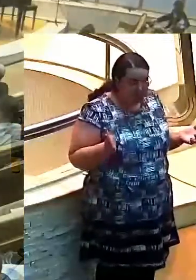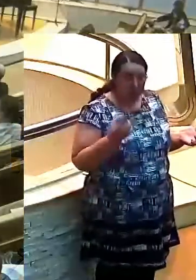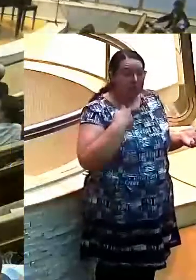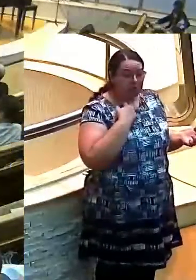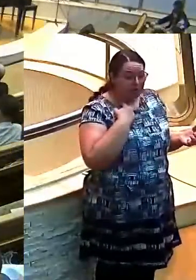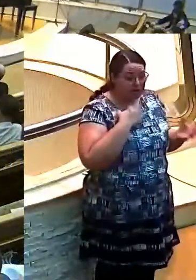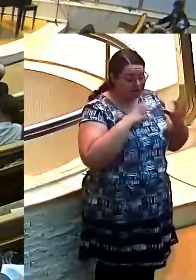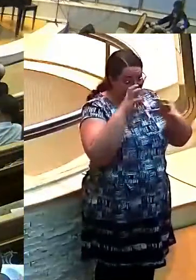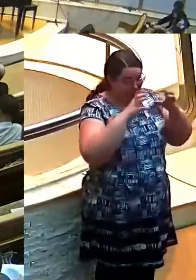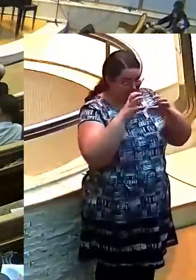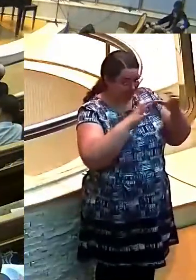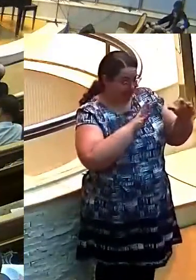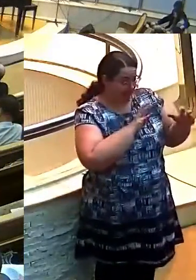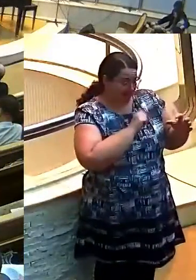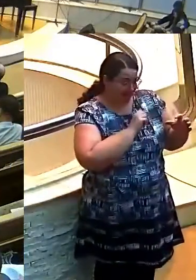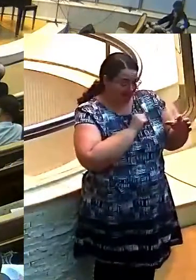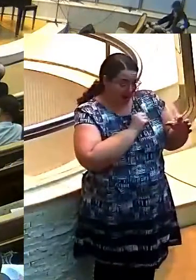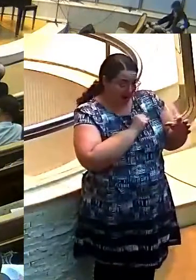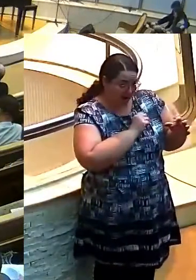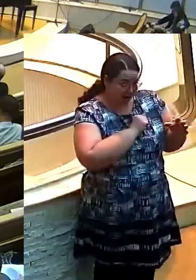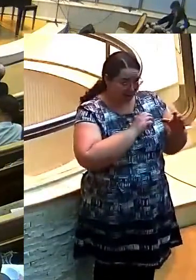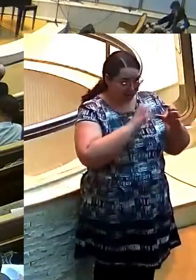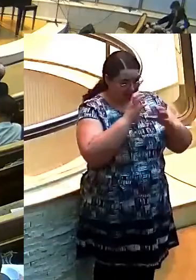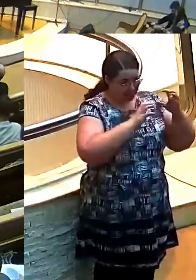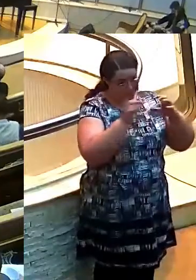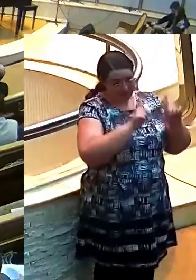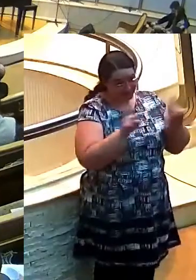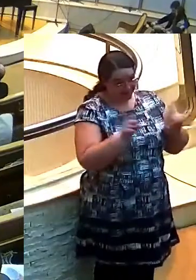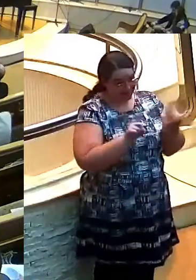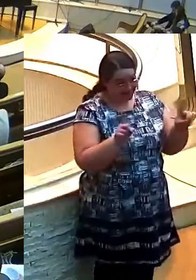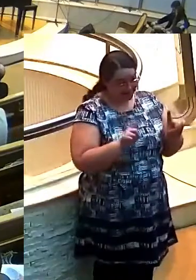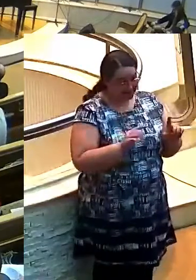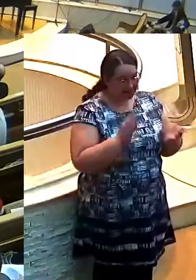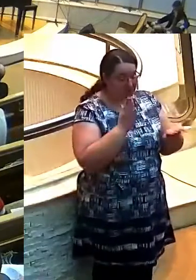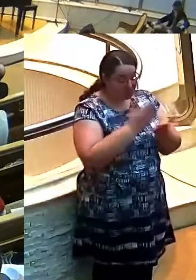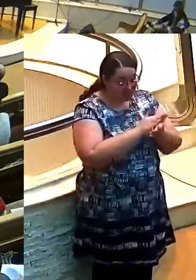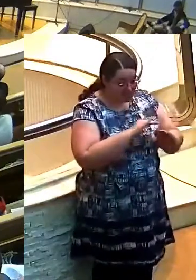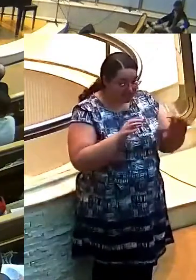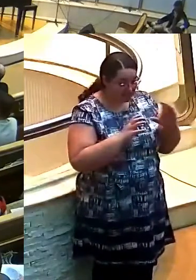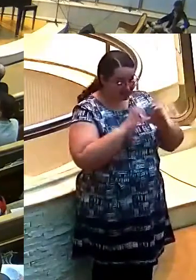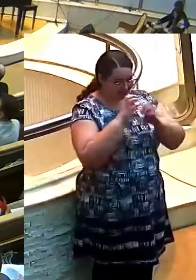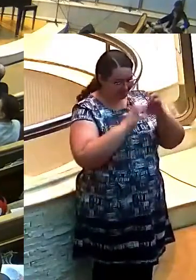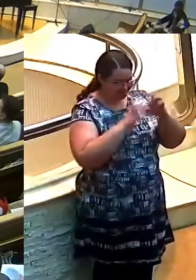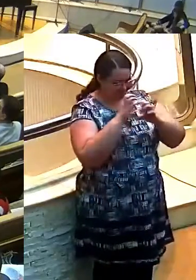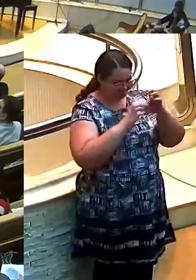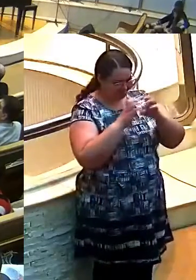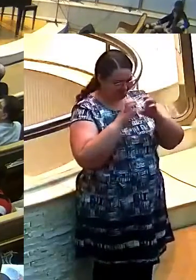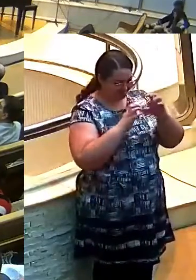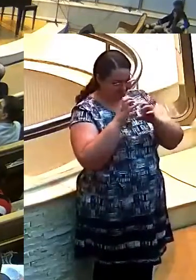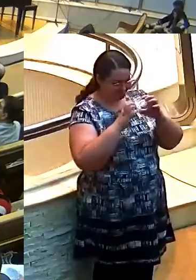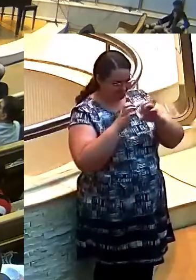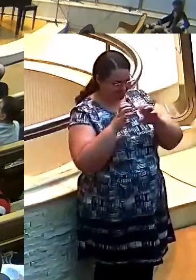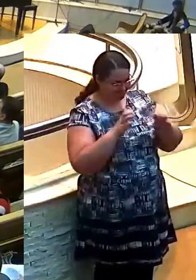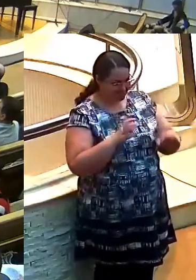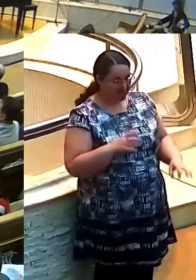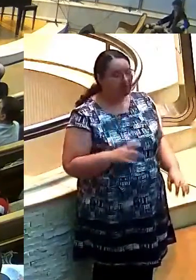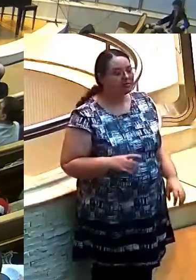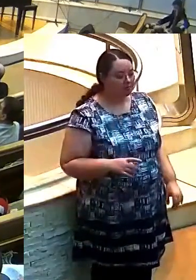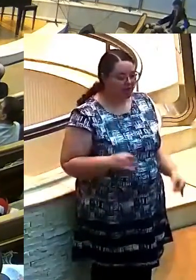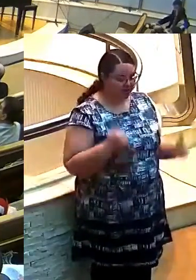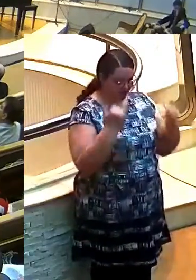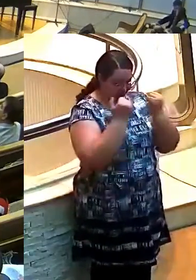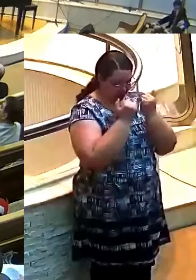não é nesse sentido, que Paulo está dizendo isso, isso é um erro, traduzir o texto, dessa forma, Paulo está dizendo isso, no sentido, de resultado,